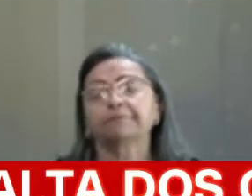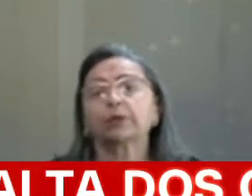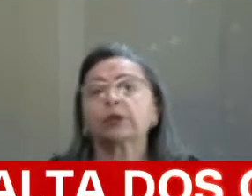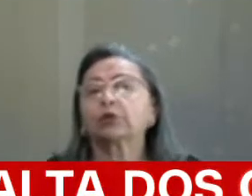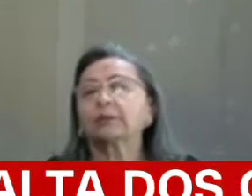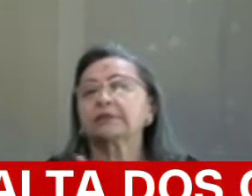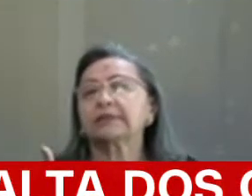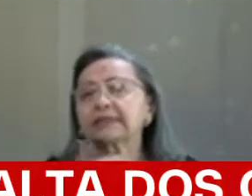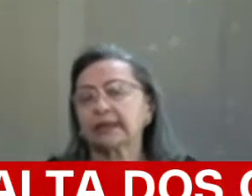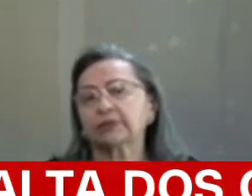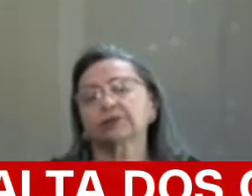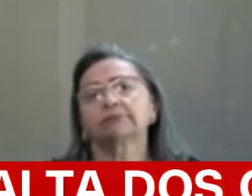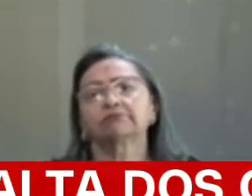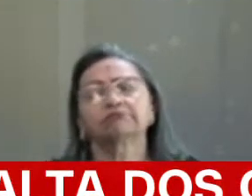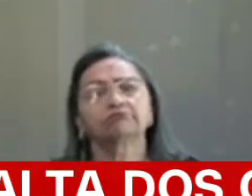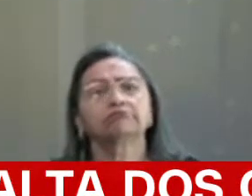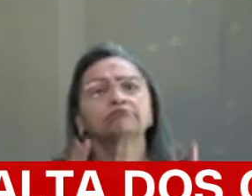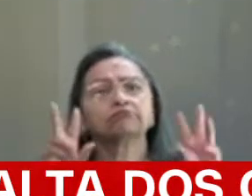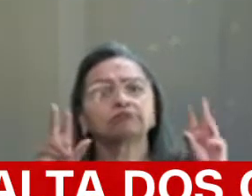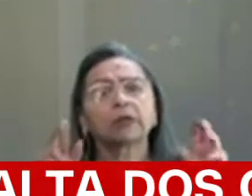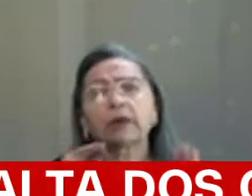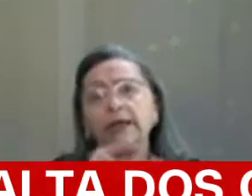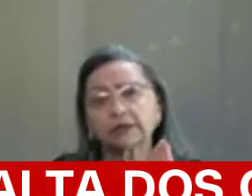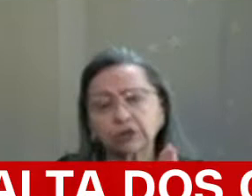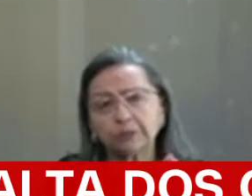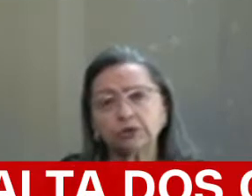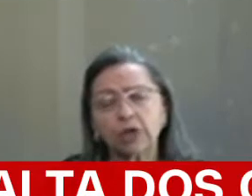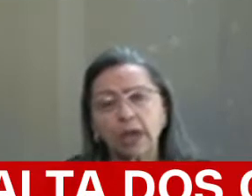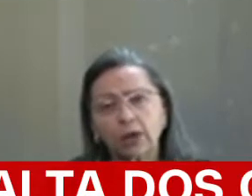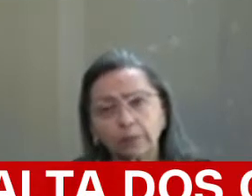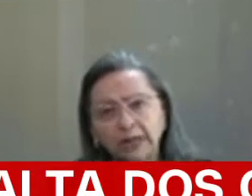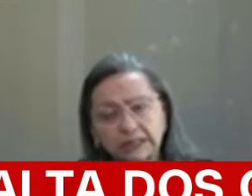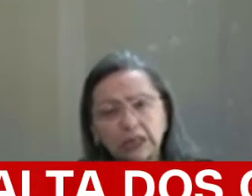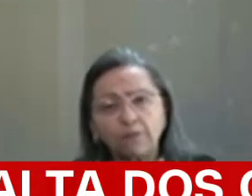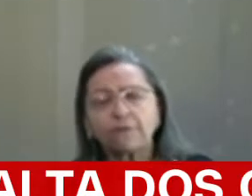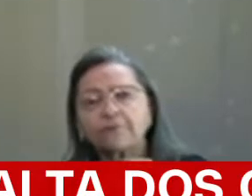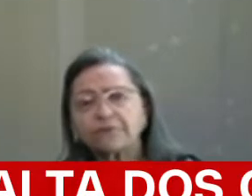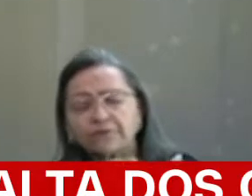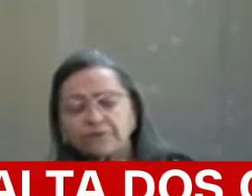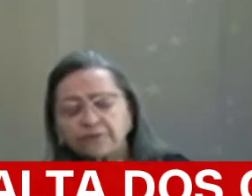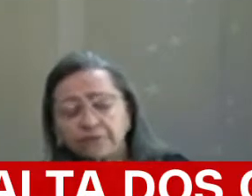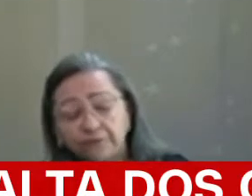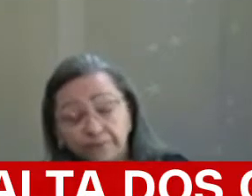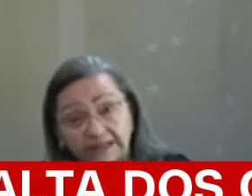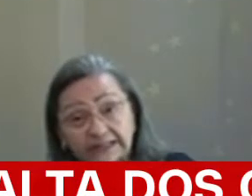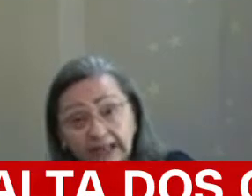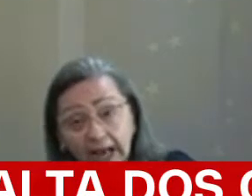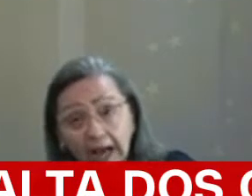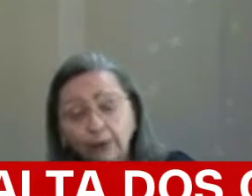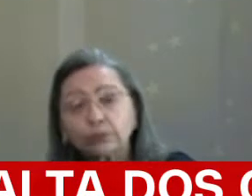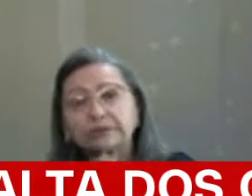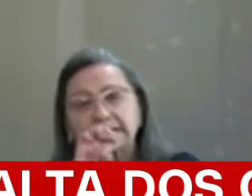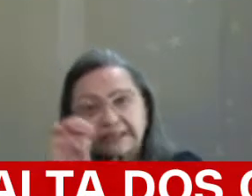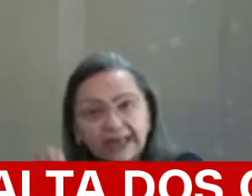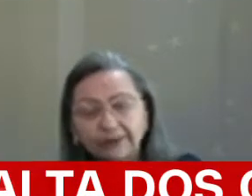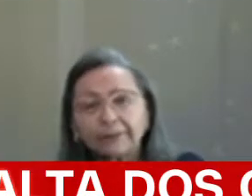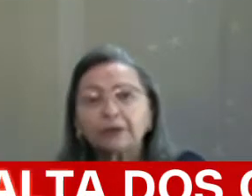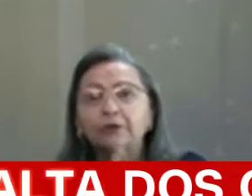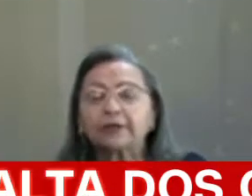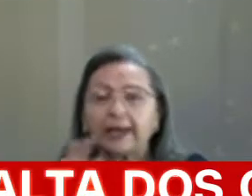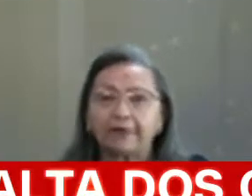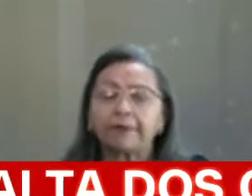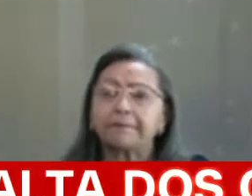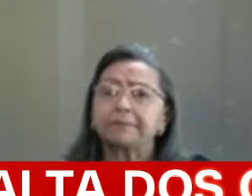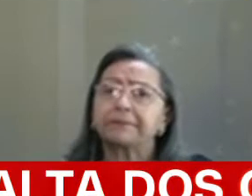que dispõe sobre o regime de recuperação fiscal dos estados e do Distrito Federal. A primeira, para escapar